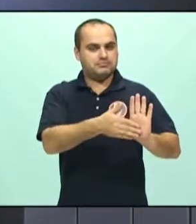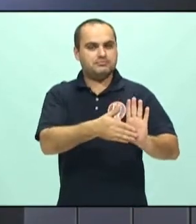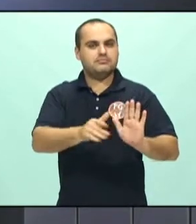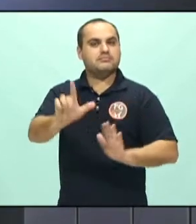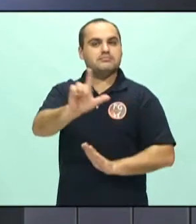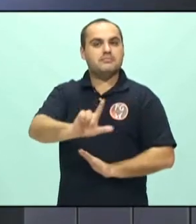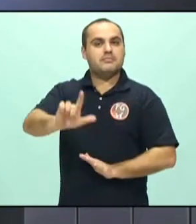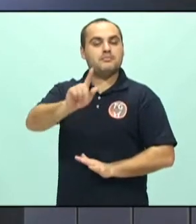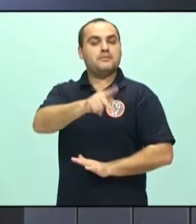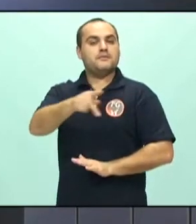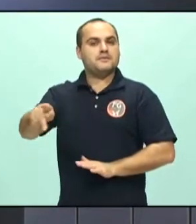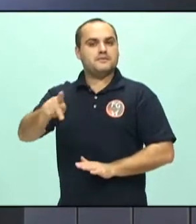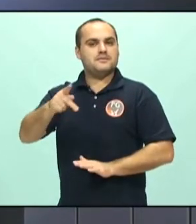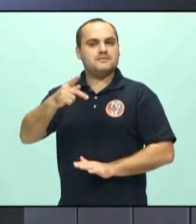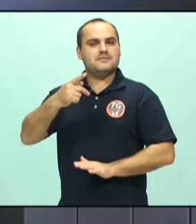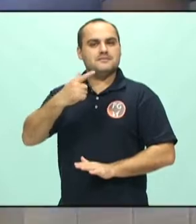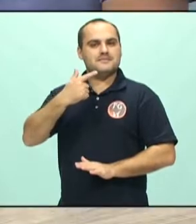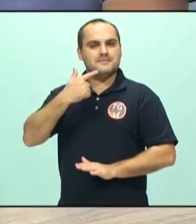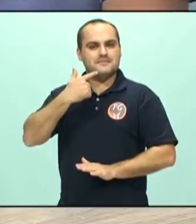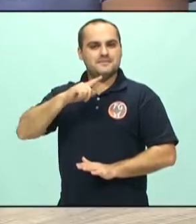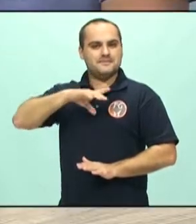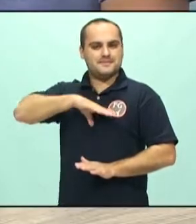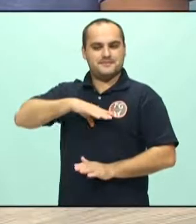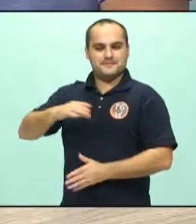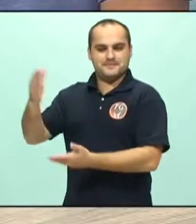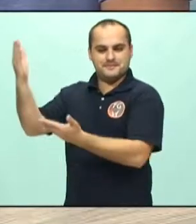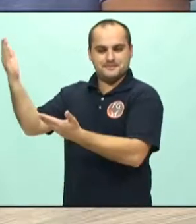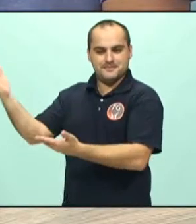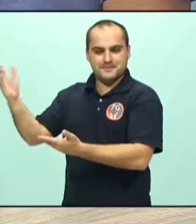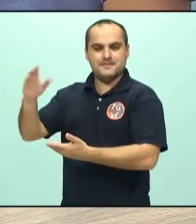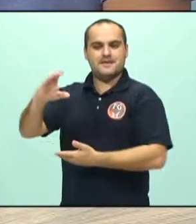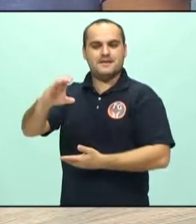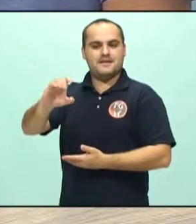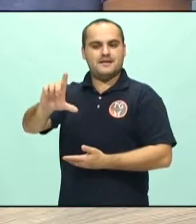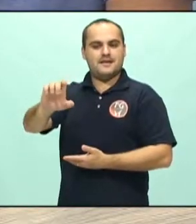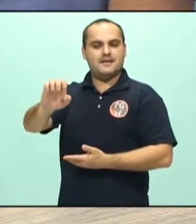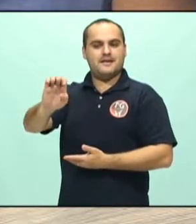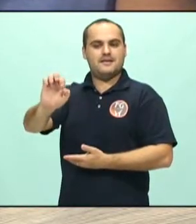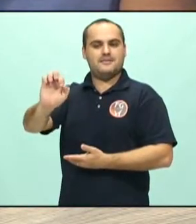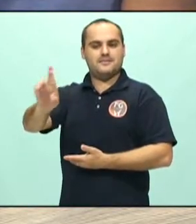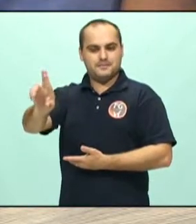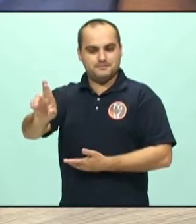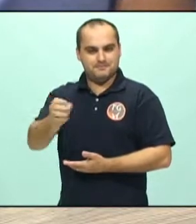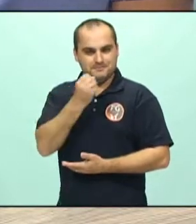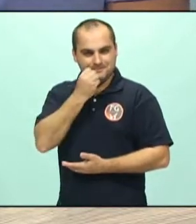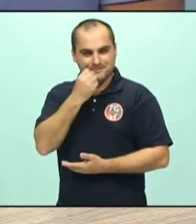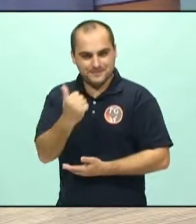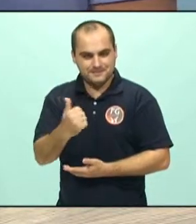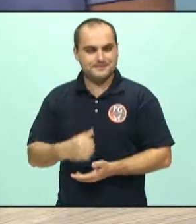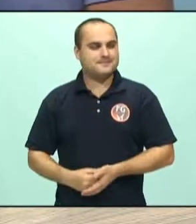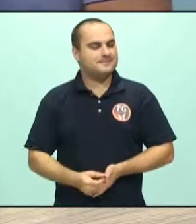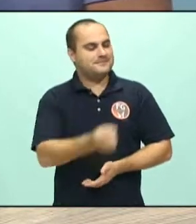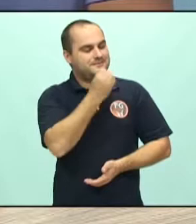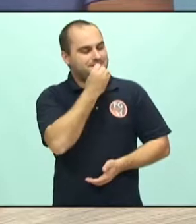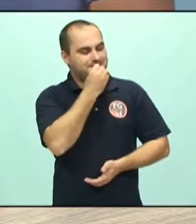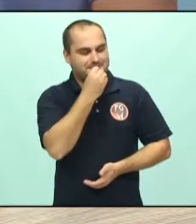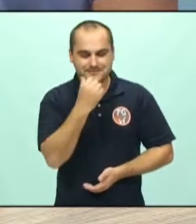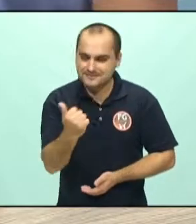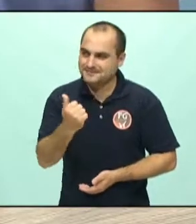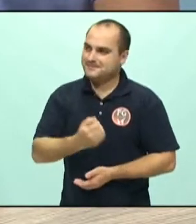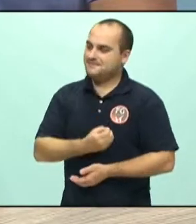de língua portuguesa Kleber Novaes de Souza. Tudo bem, professor? Tudo bem, prazer estar aqui com